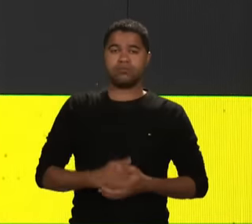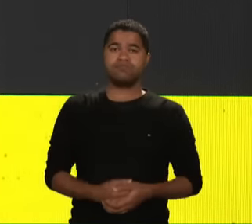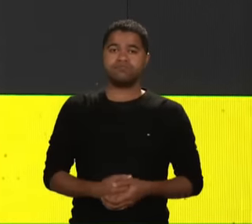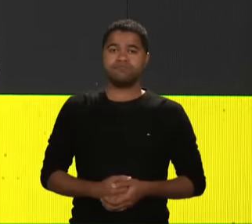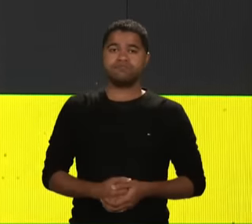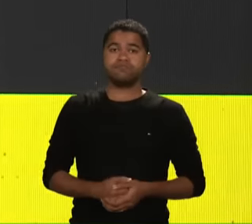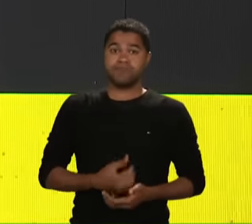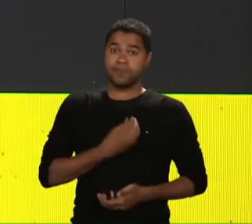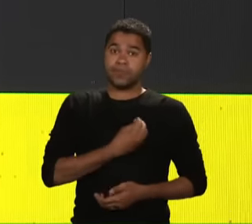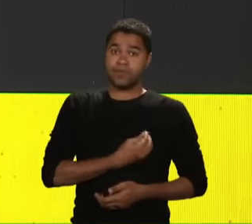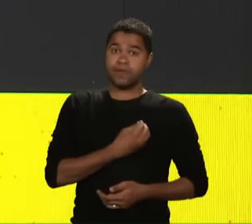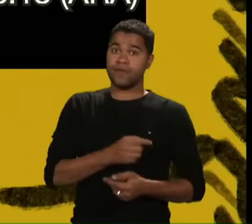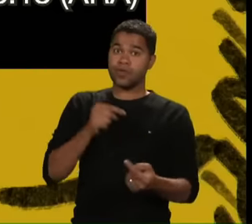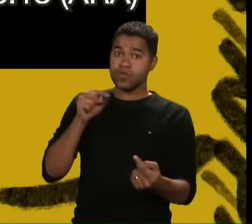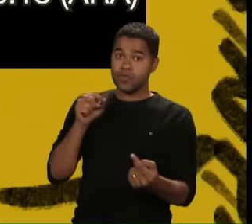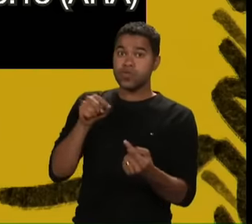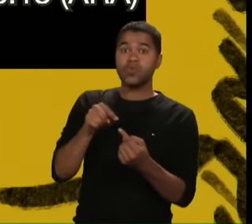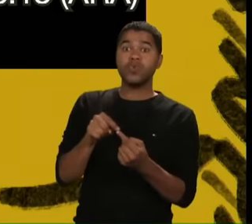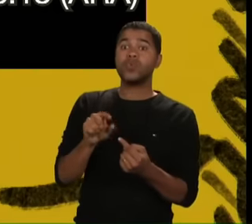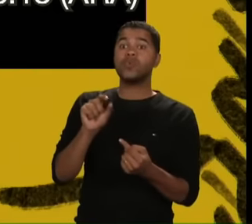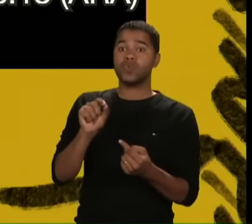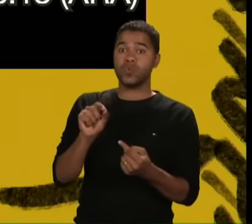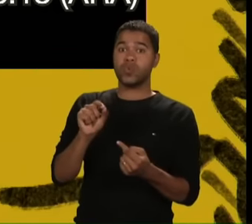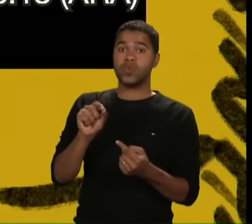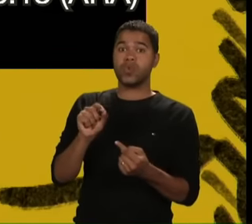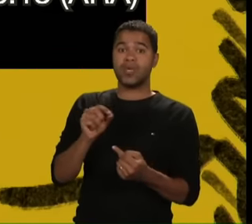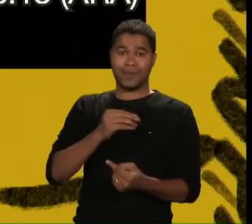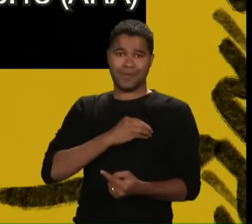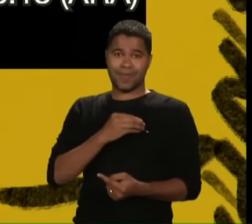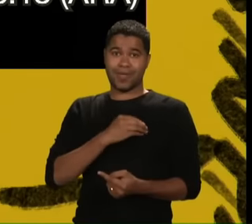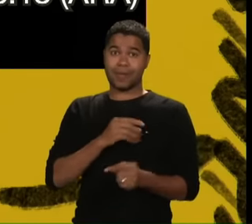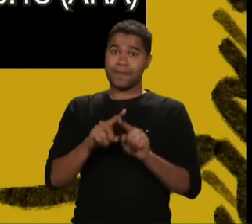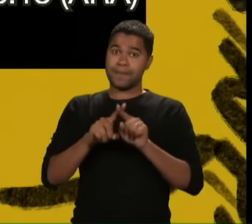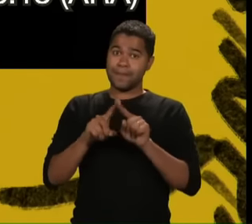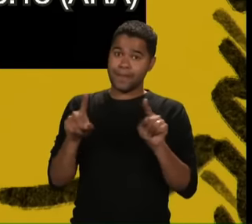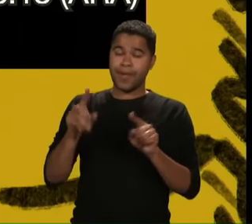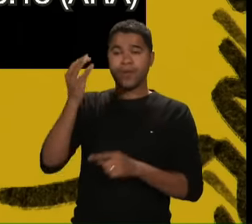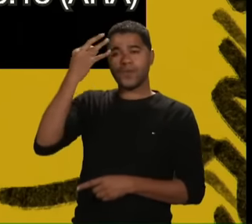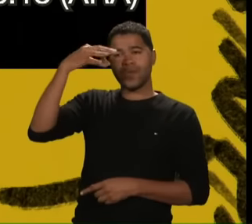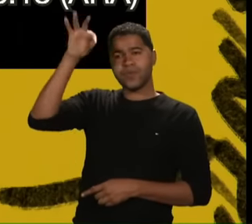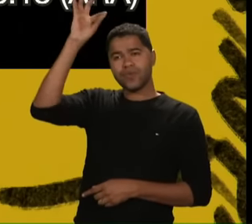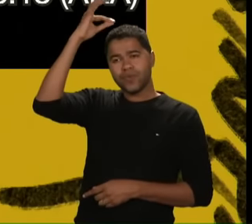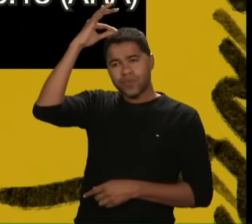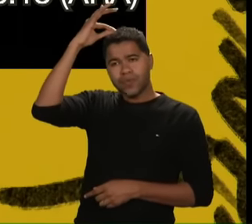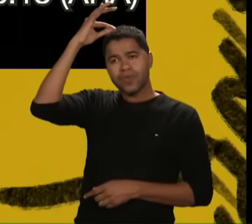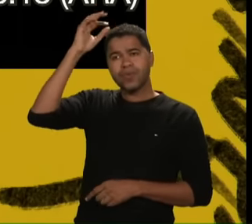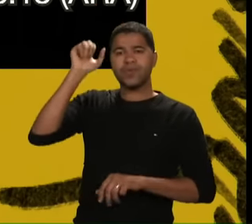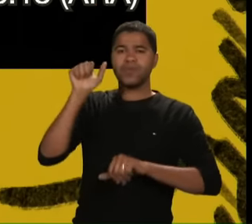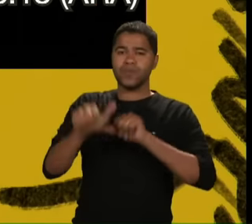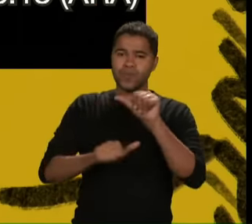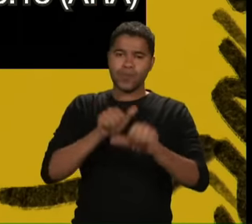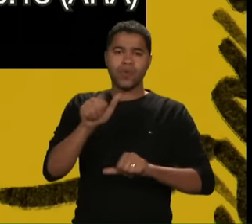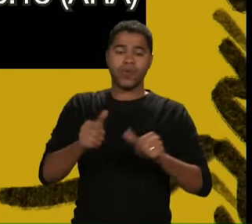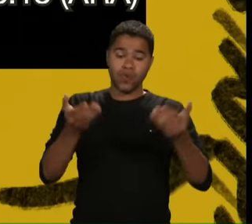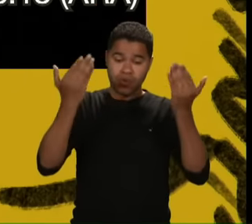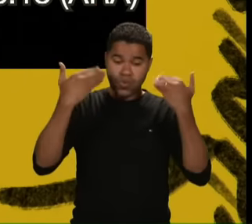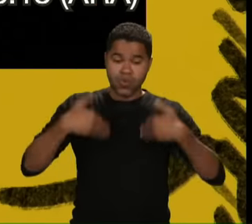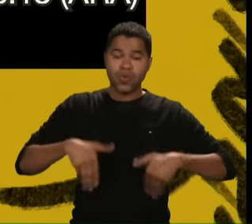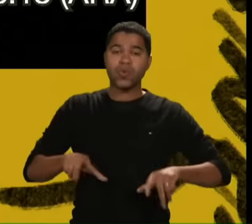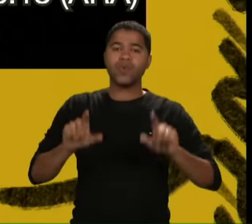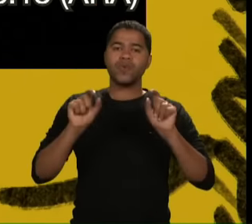porque se viver de segundo a carne, caminhais para a morte. Mas se pelo Espírito mortificados os feitos do corpo, o